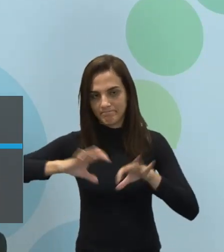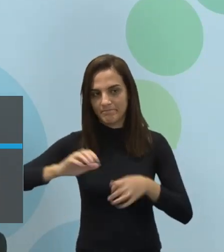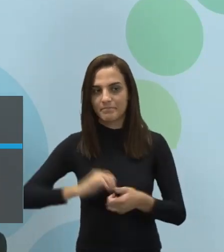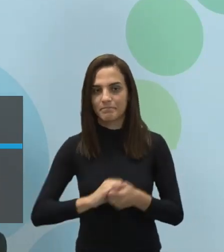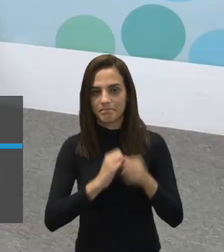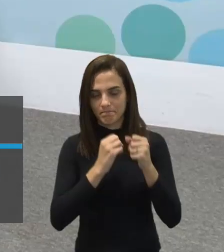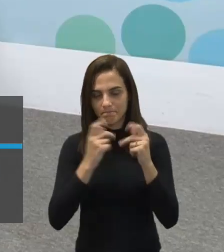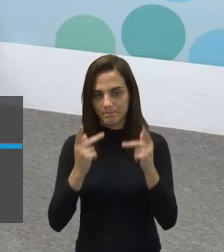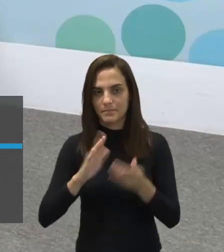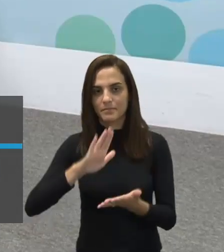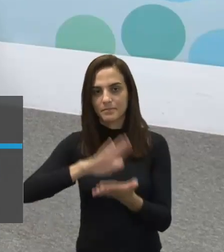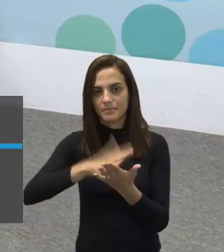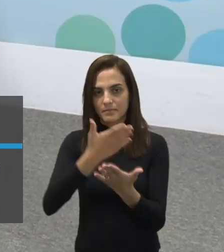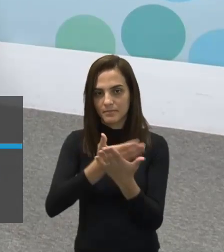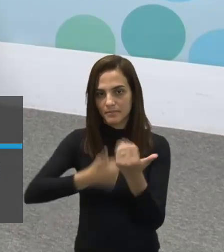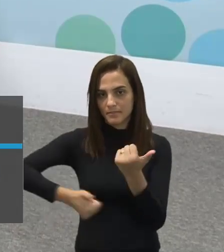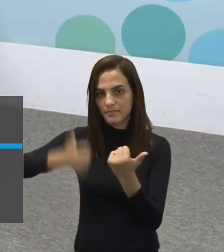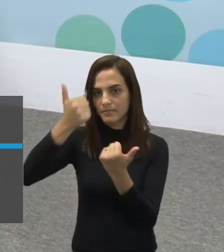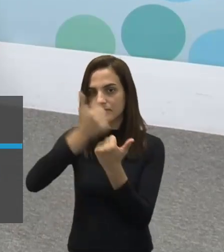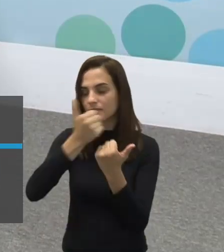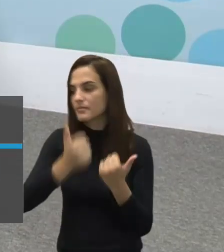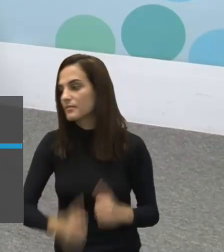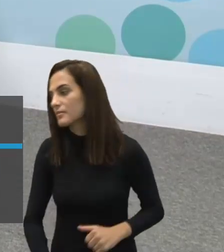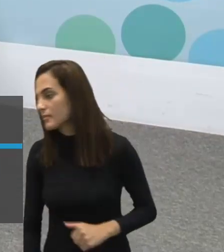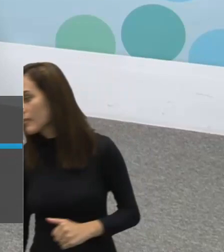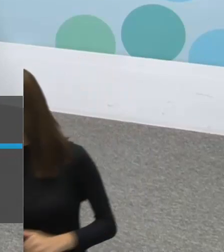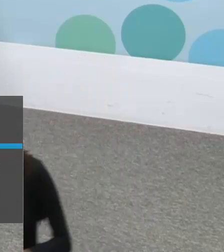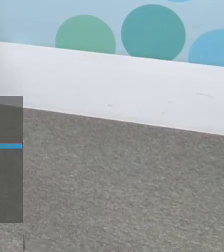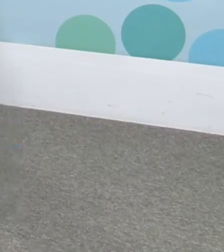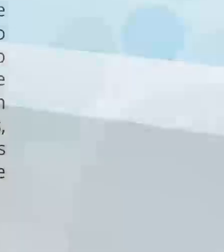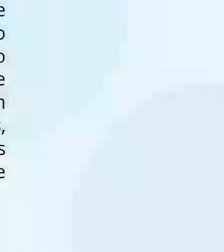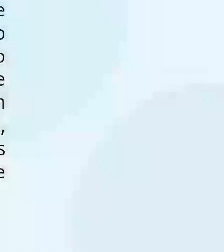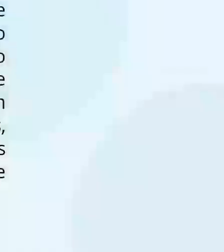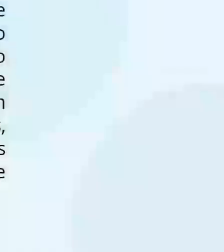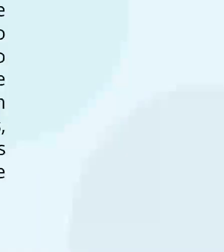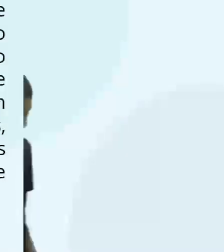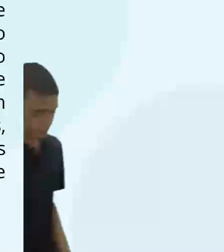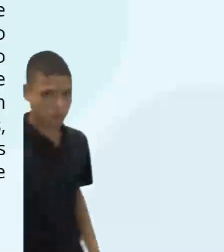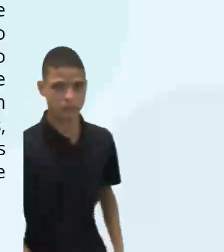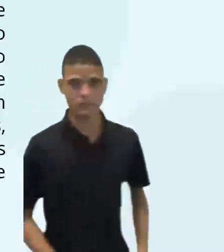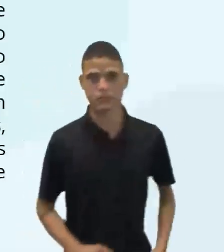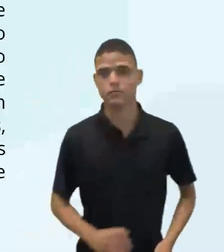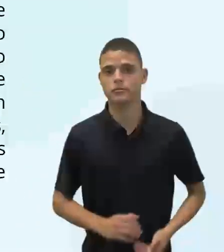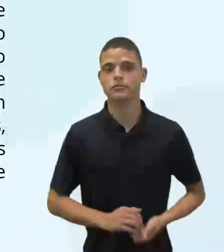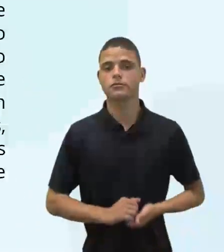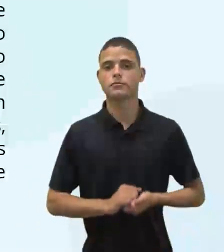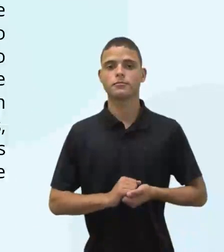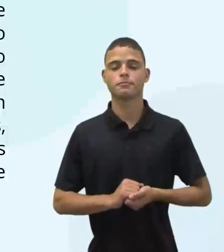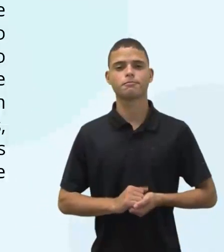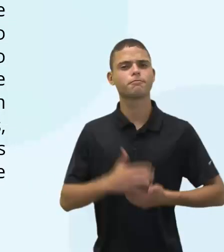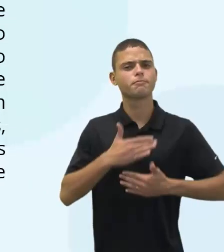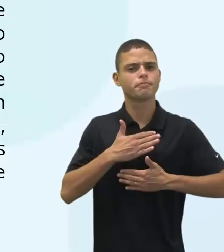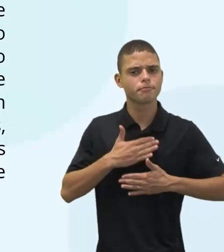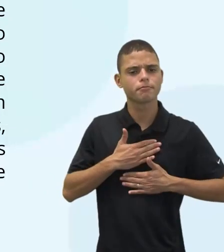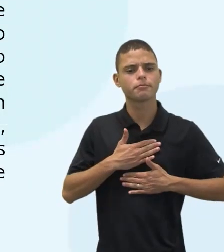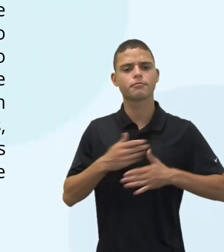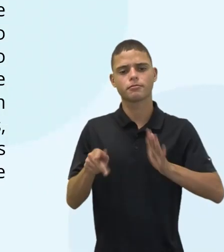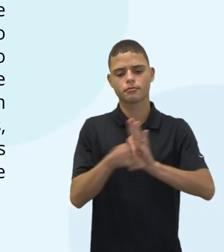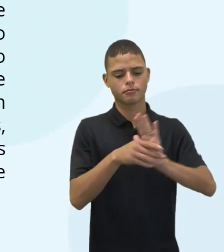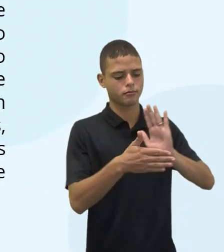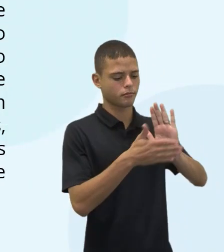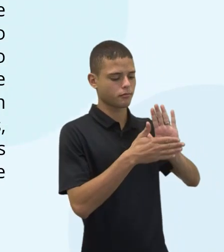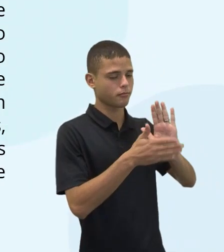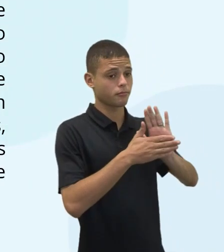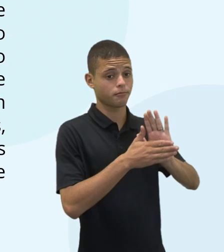professor Rodrigo. No nono ano, seguindo a linha aí, né, nós vamos para eu e o meu propósito. Por quê? Porque